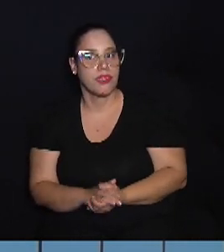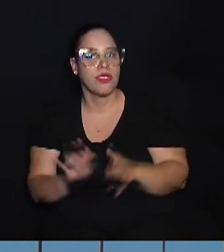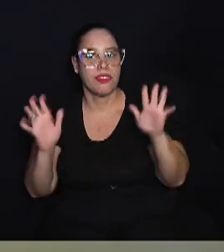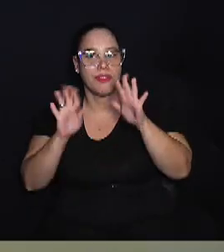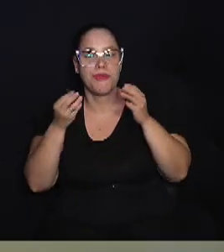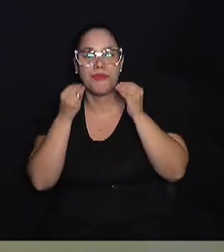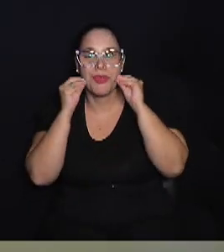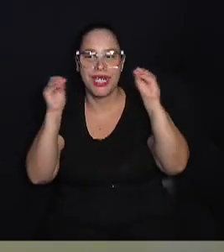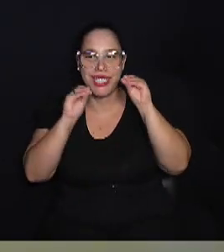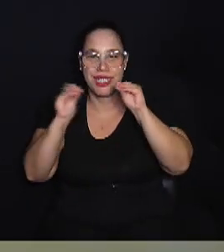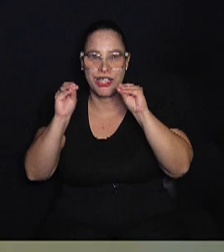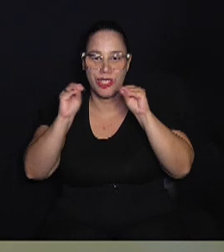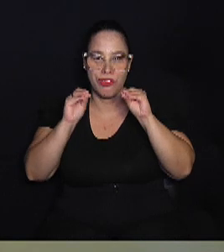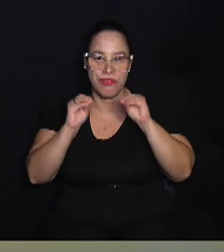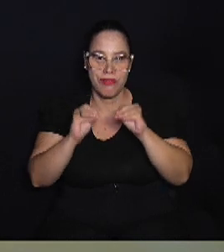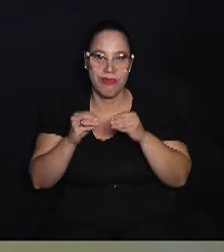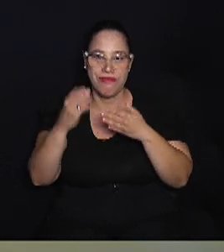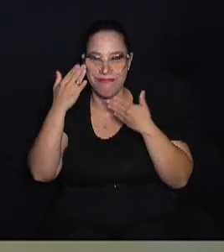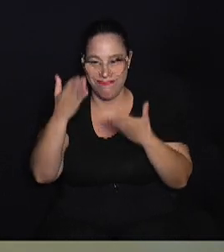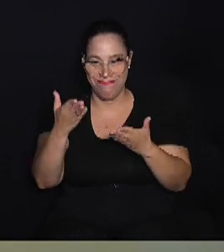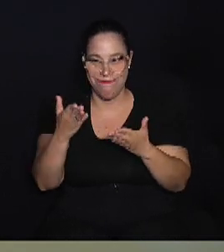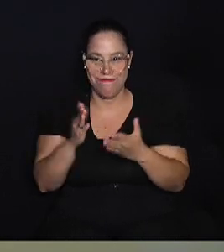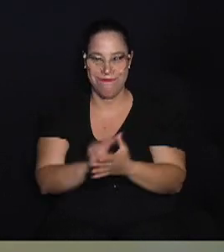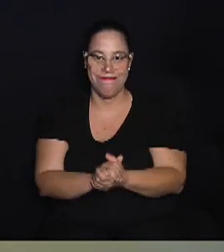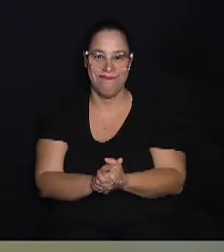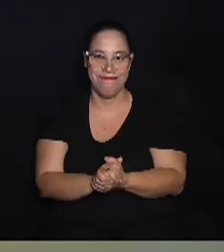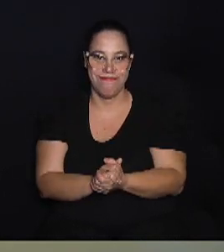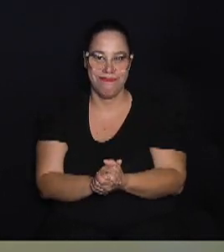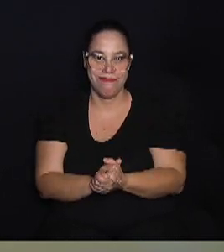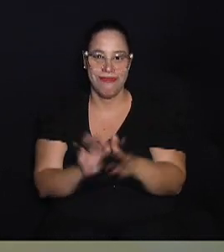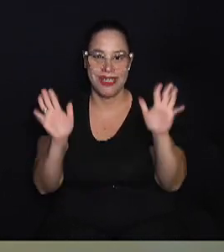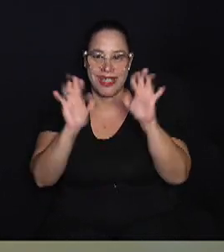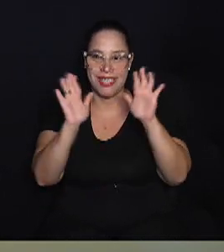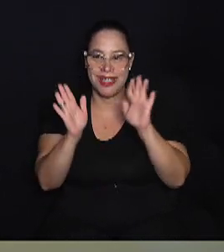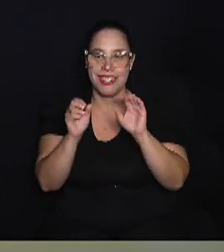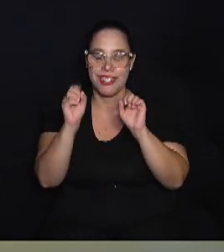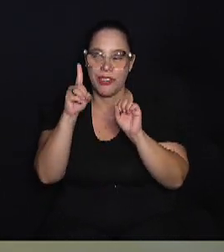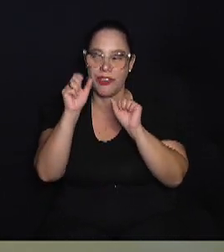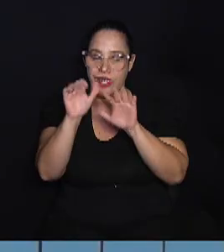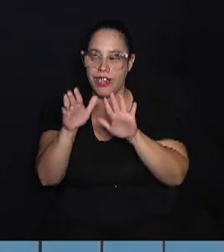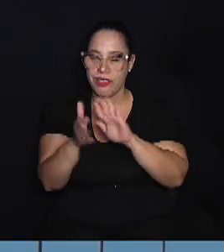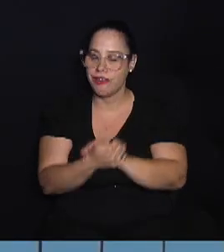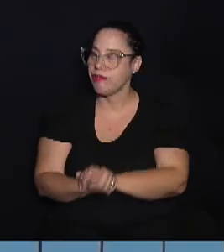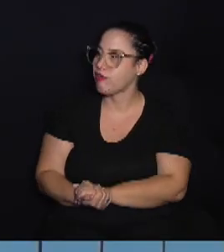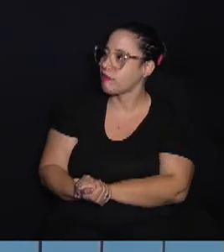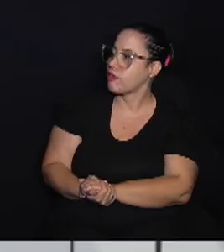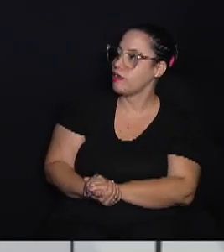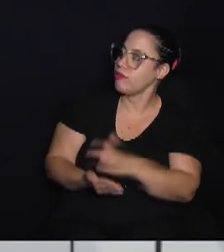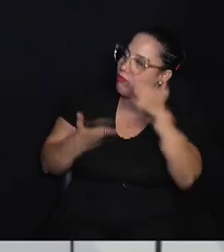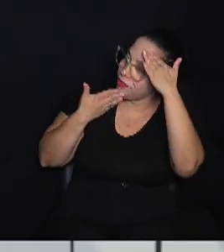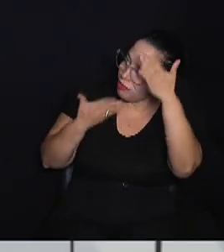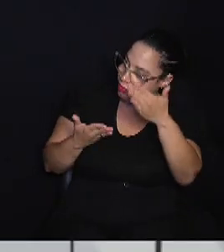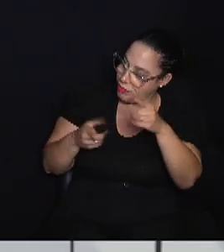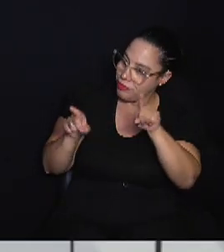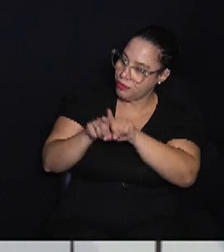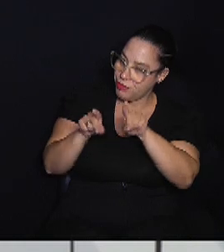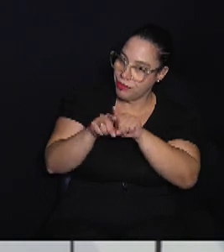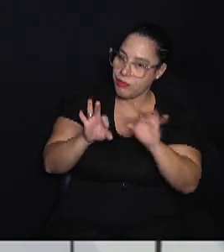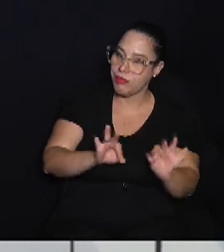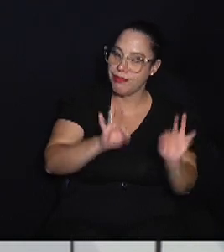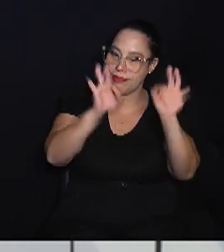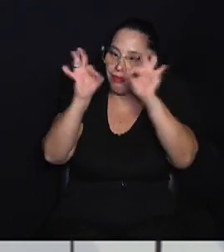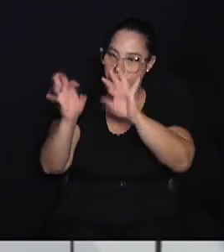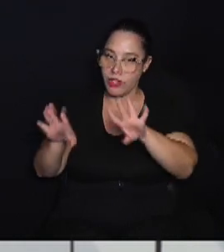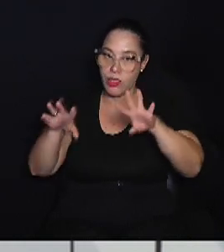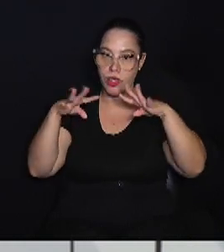Um beijo para todo mundo, um beijo para você e tchau, tchau. Fico com Deus. Obrigada também pela sua companhia.